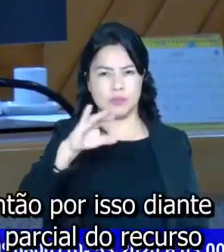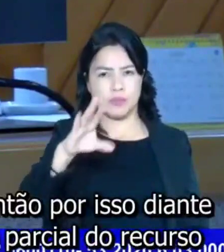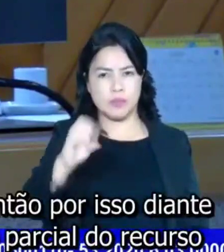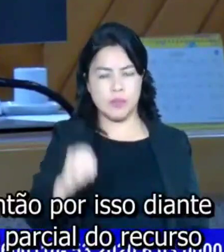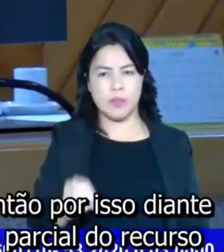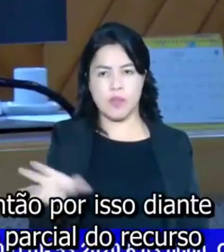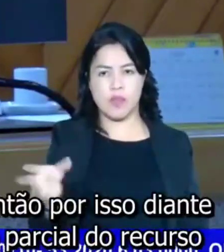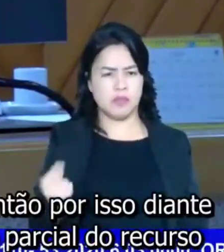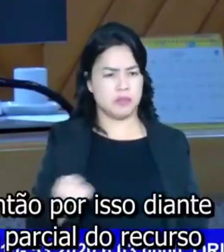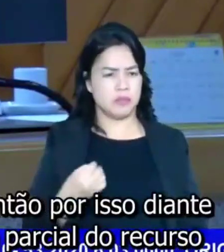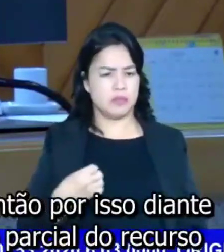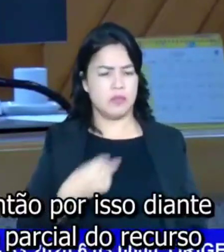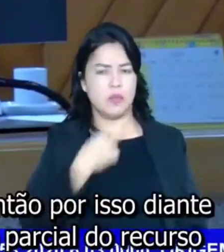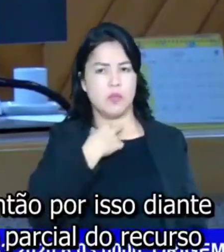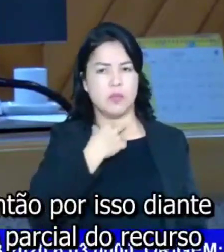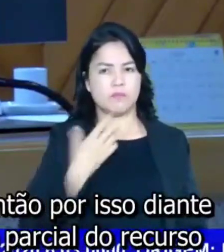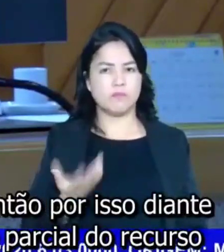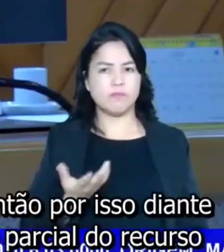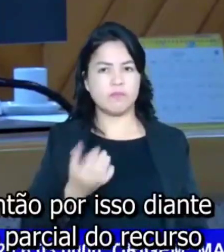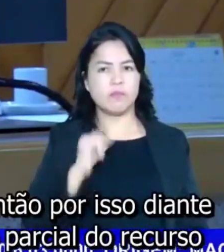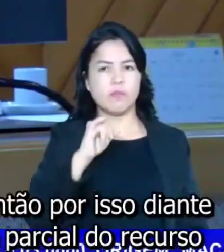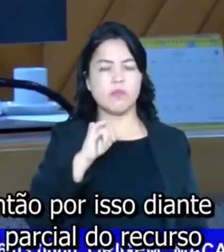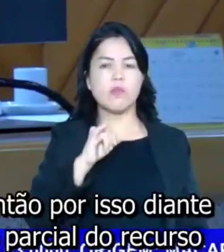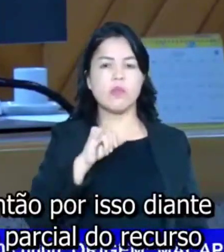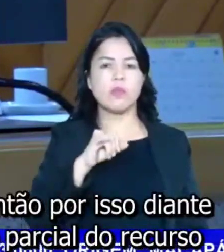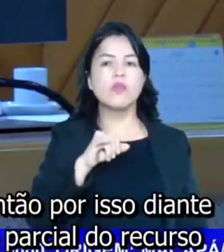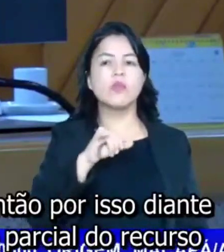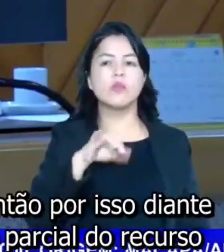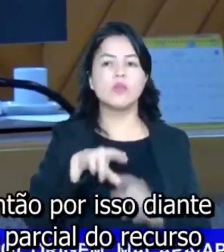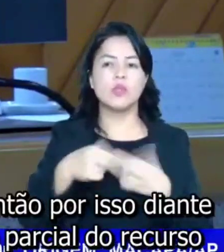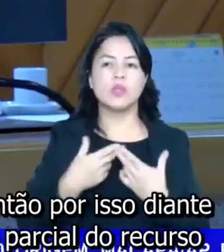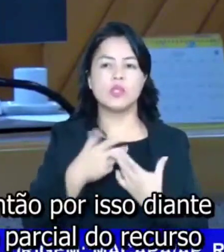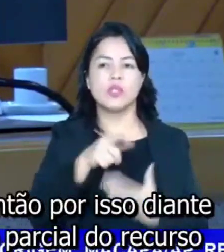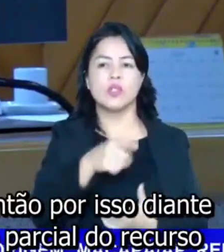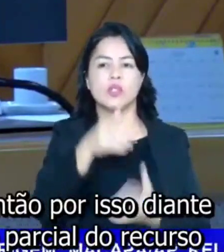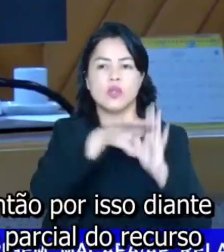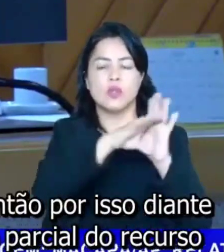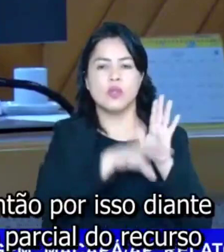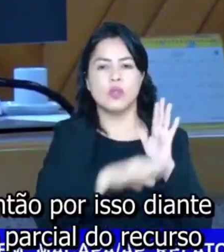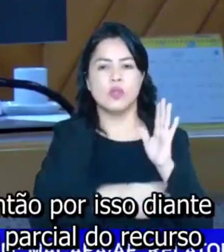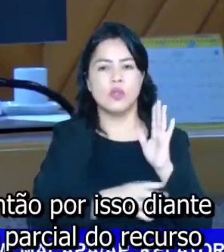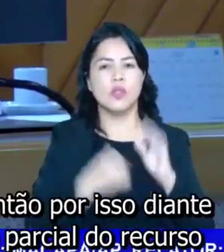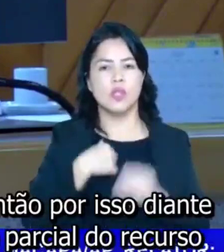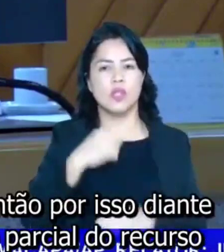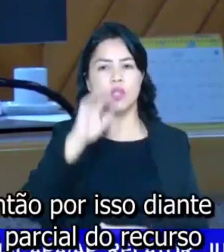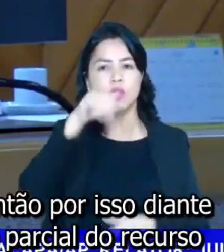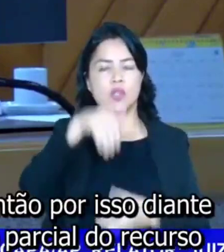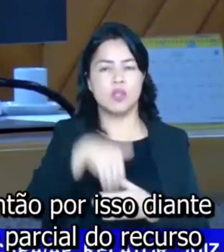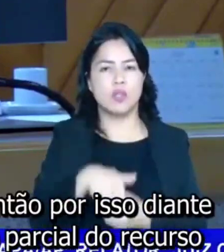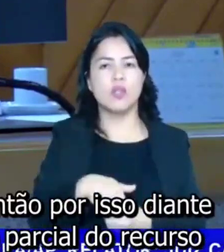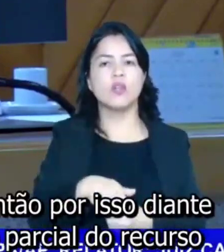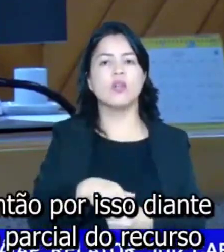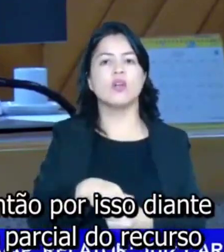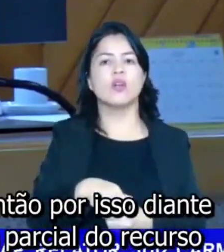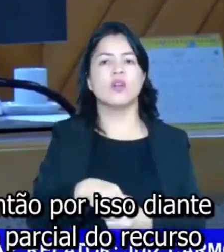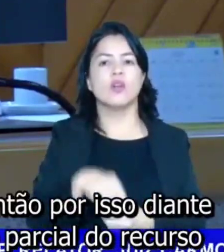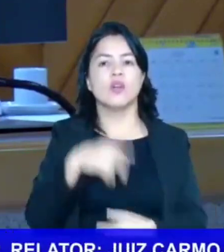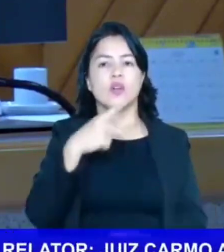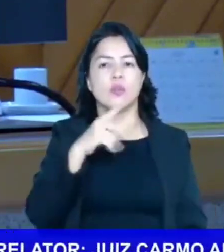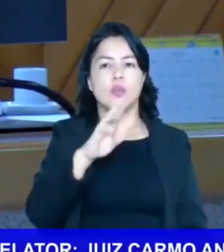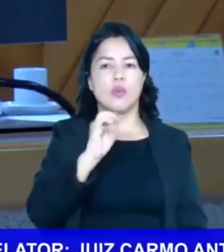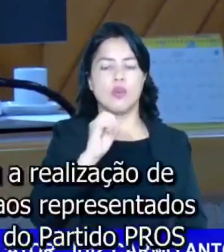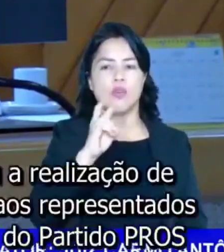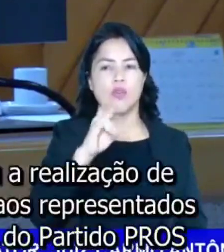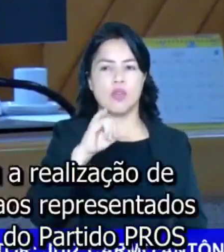que era inócua essa decisão. Então, por isso, diante dessas considerações, eu estou votando pelo provimento parcial do